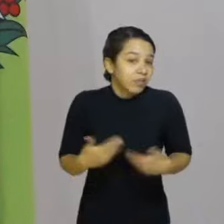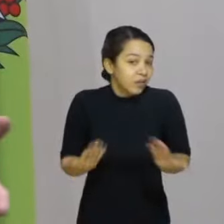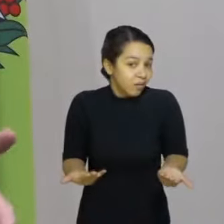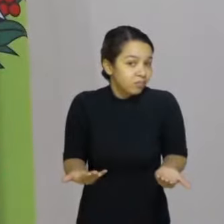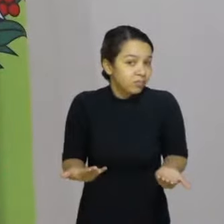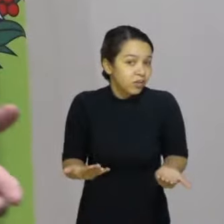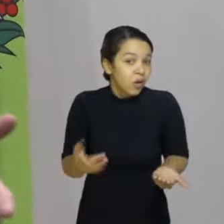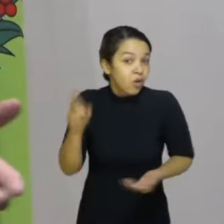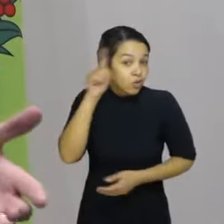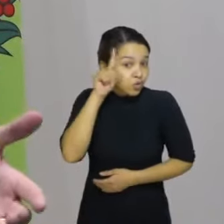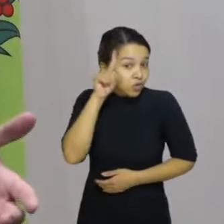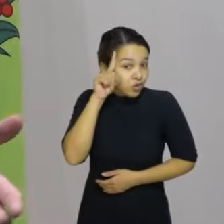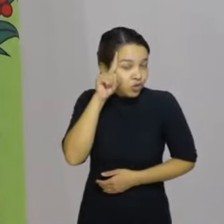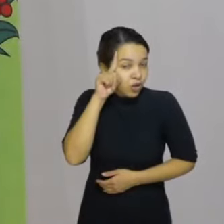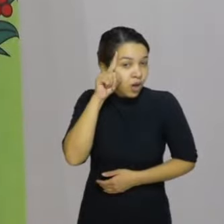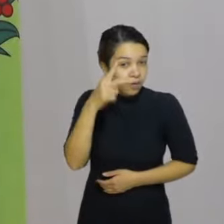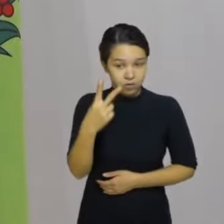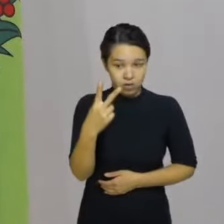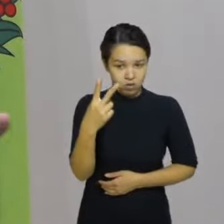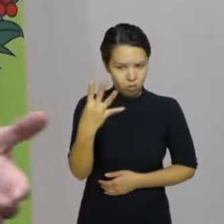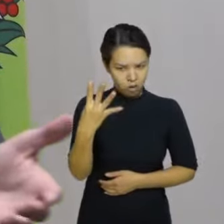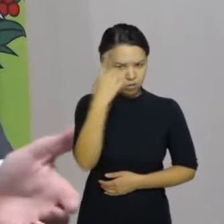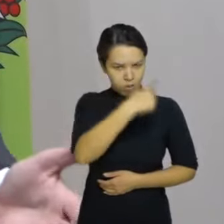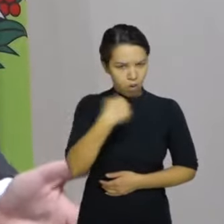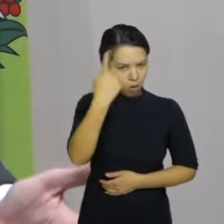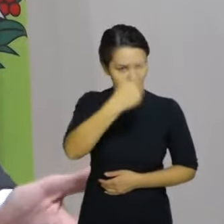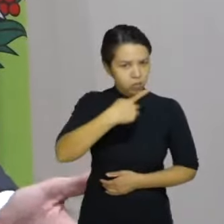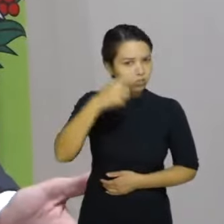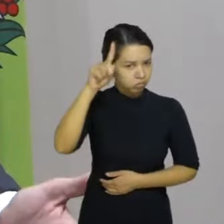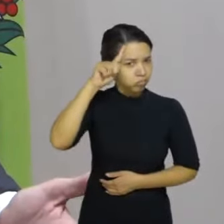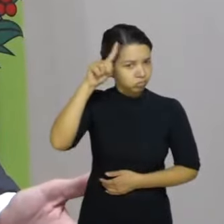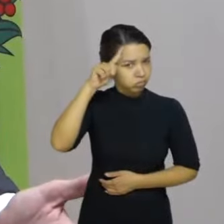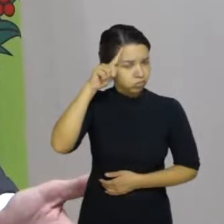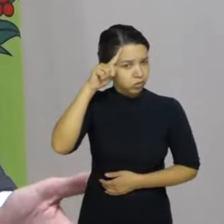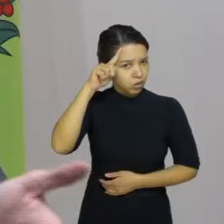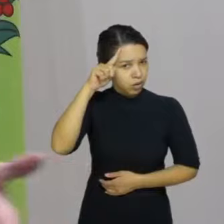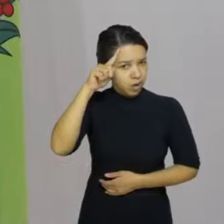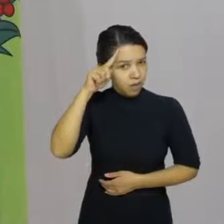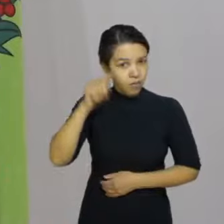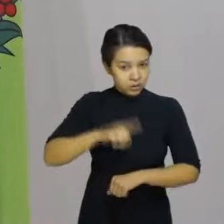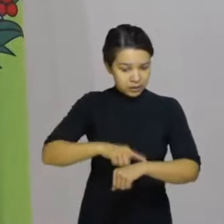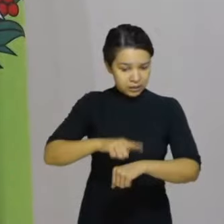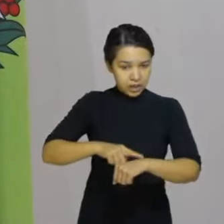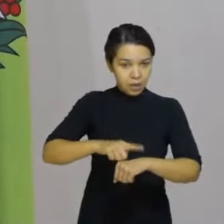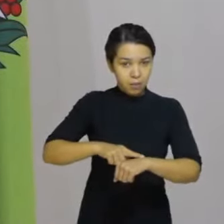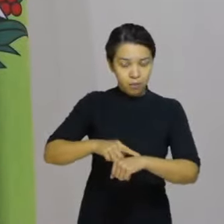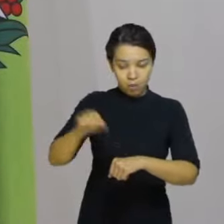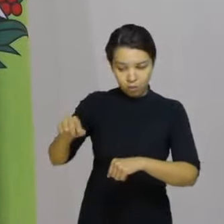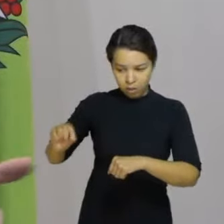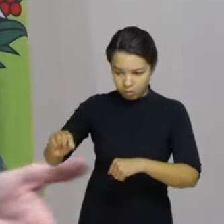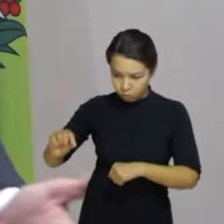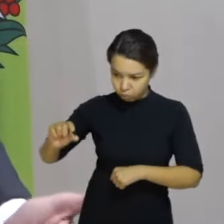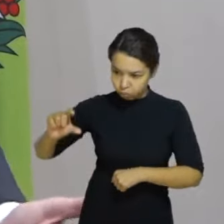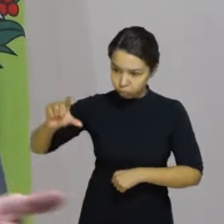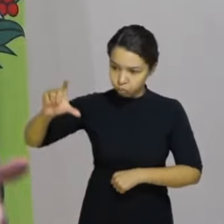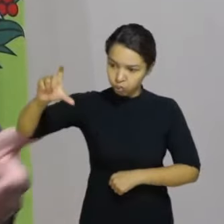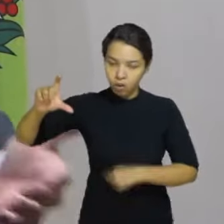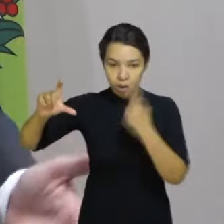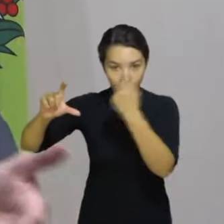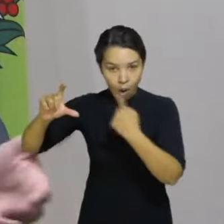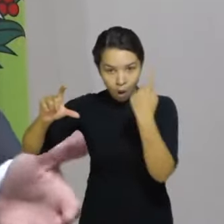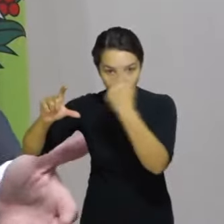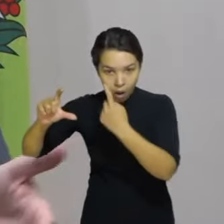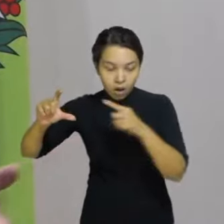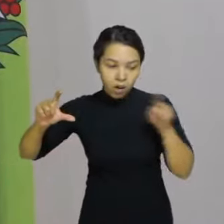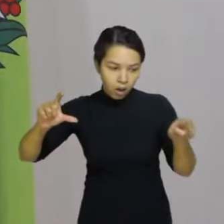as mesmas 24 horas. Quanto mais tempo para uma coisa, menos tempo para outra. E aí o mais tempo